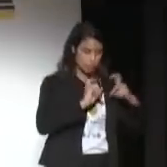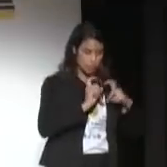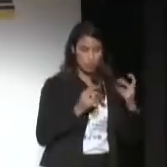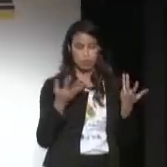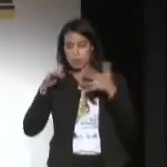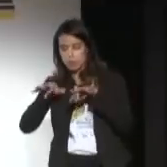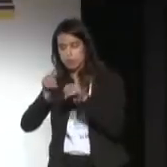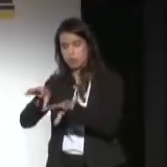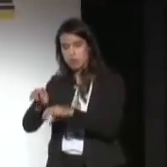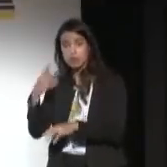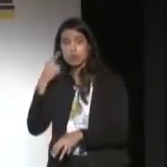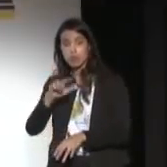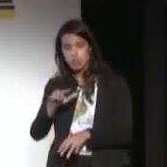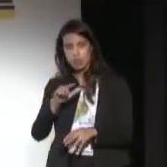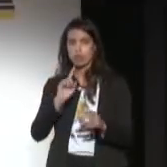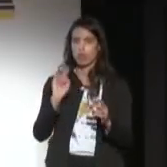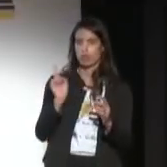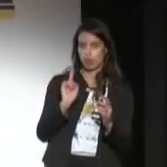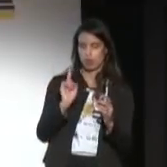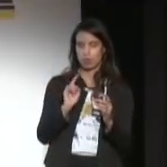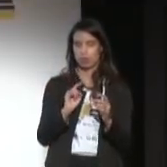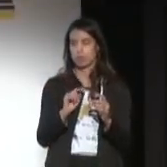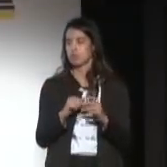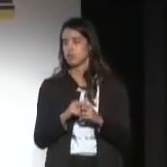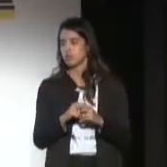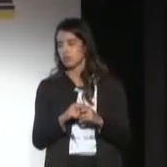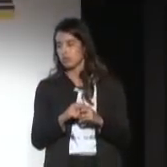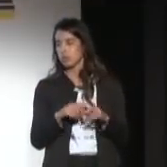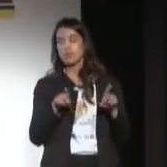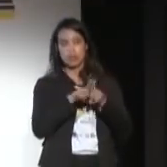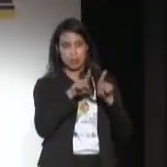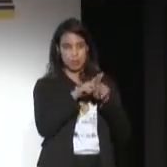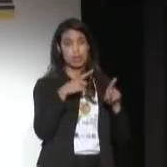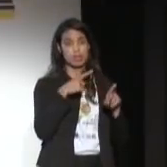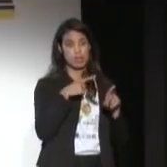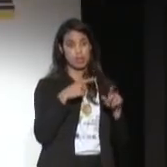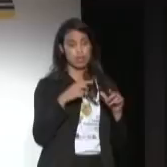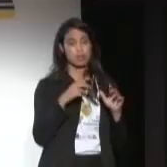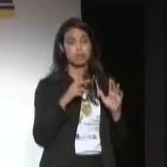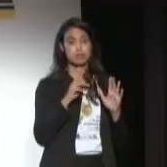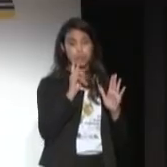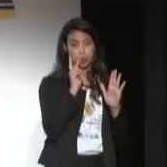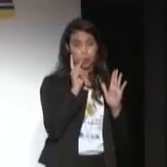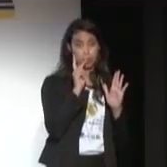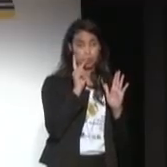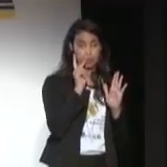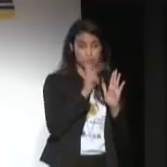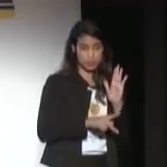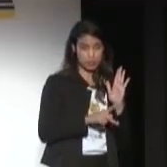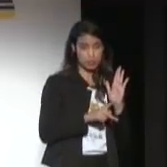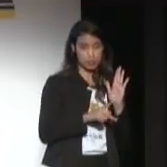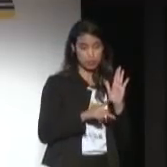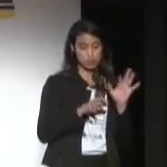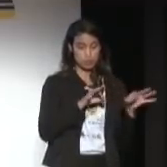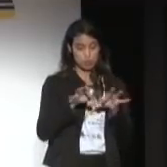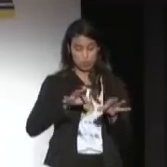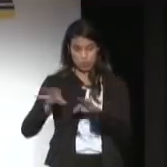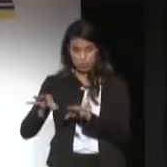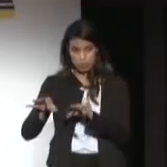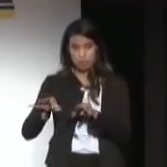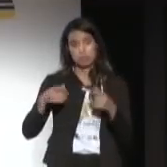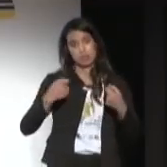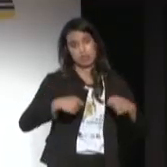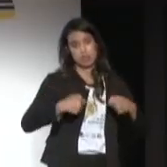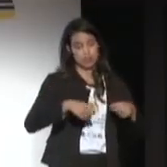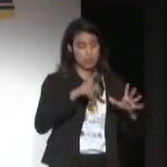Tá? Aqui também eu tenho recortes do meu plano de formação, porque se eu quero uma implementação da BNCC, mas eu não tenho um plano de